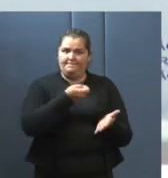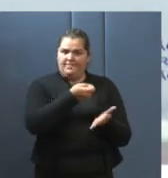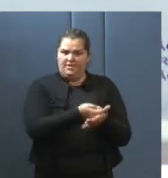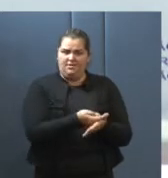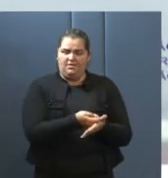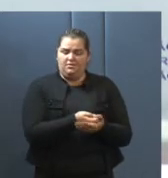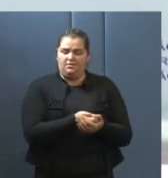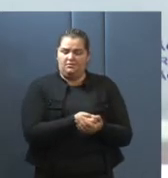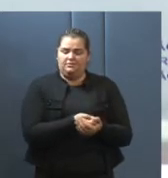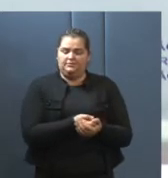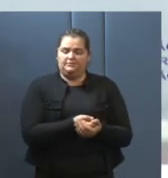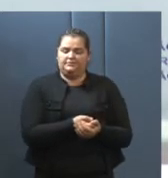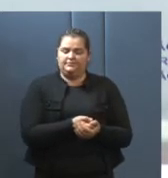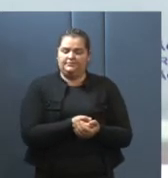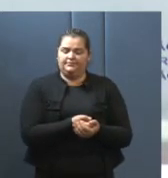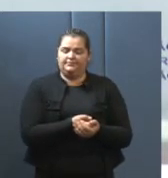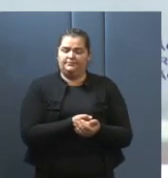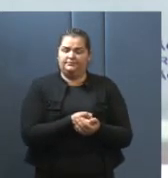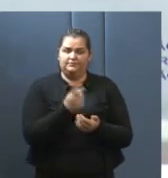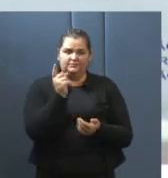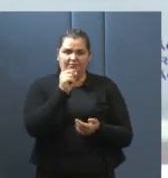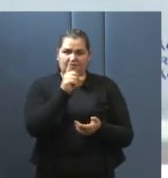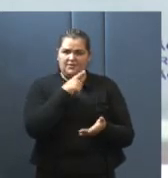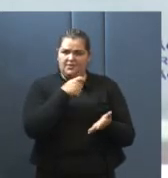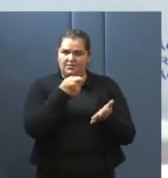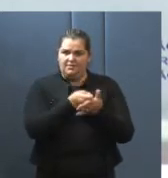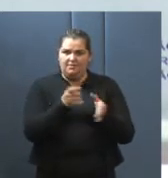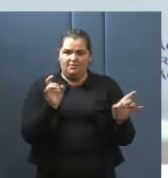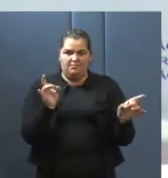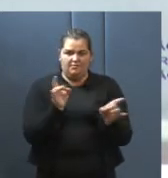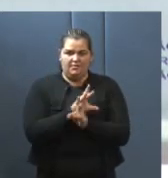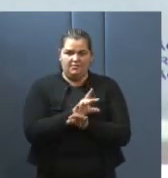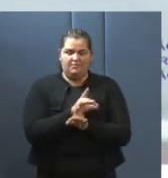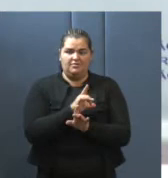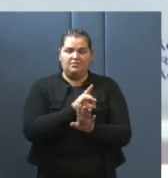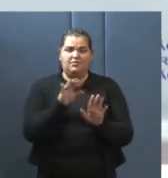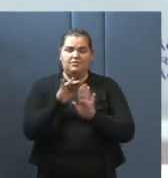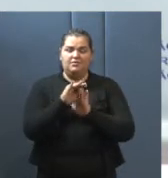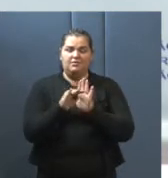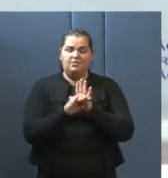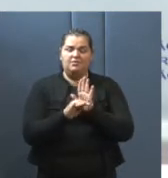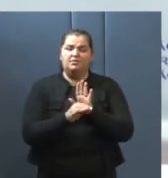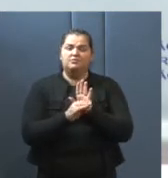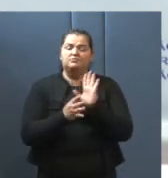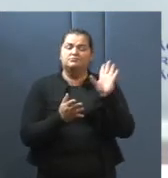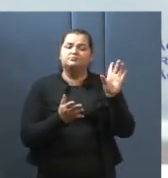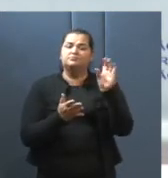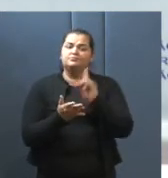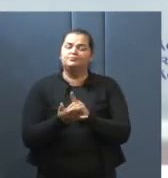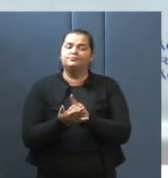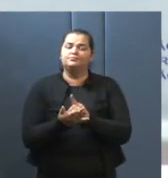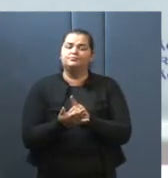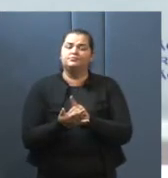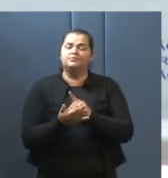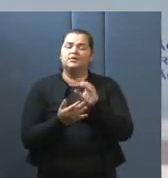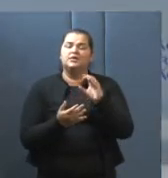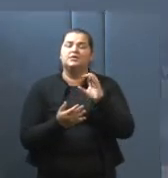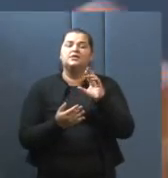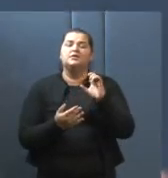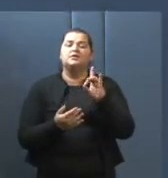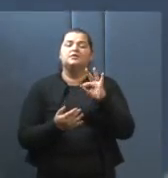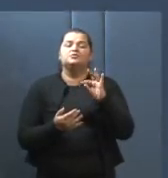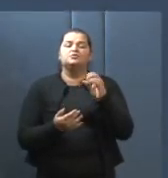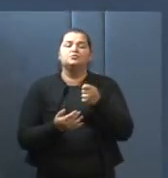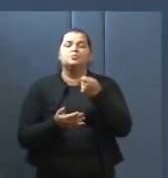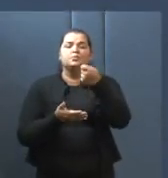sinistro não seja quitado antes do prazo que a gente chama de regulação de sinistro, efetivamente, esse crédito é indenizado